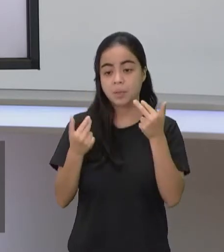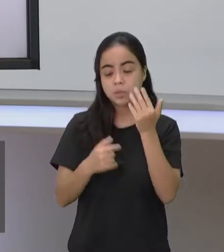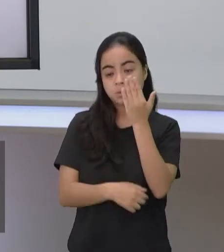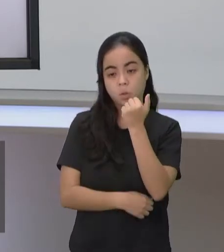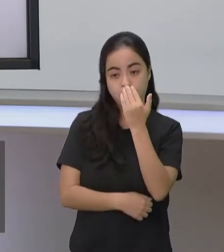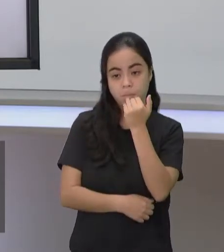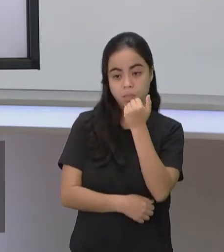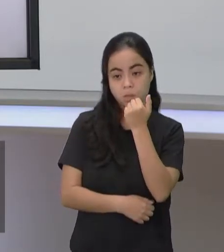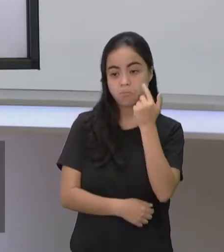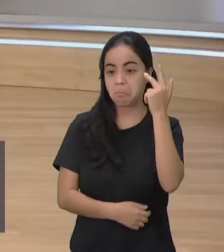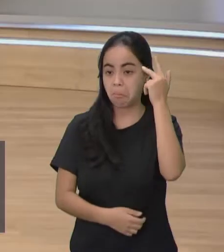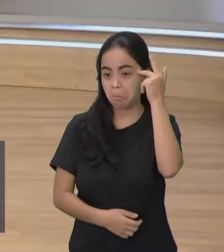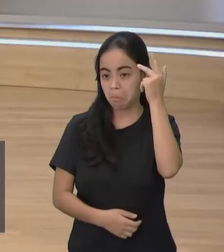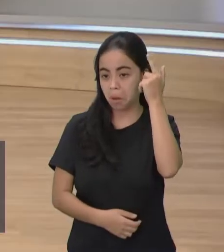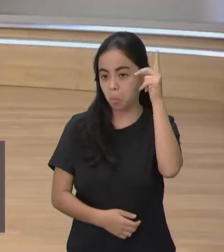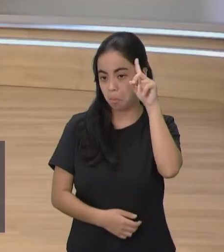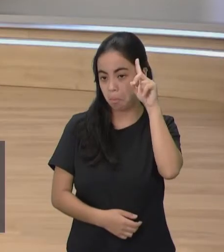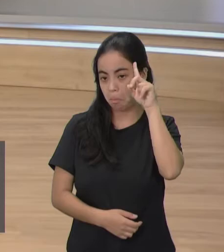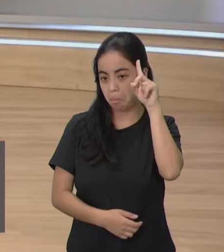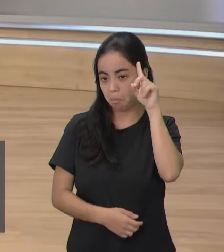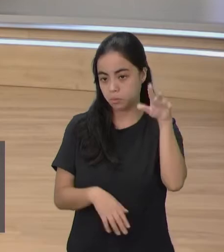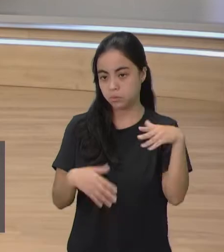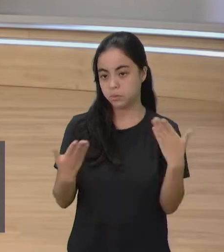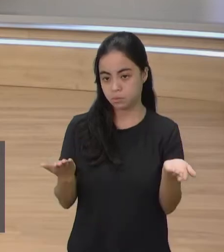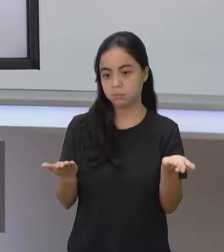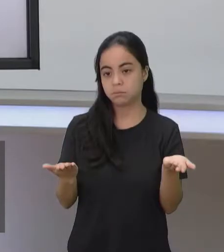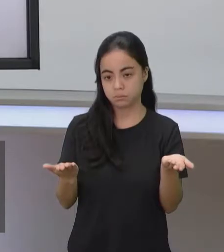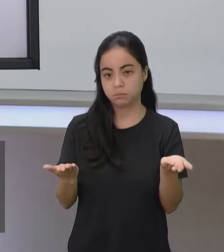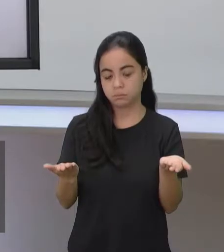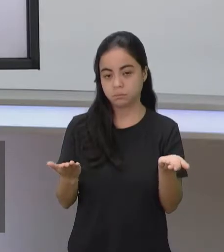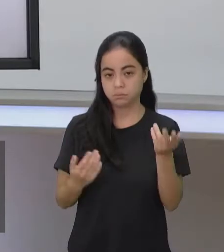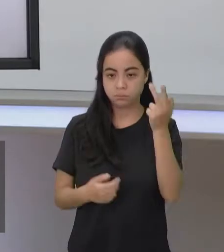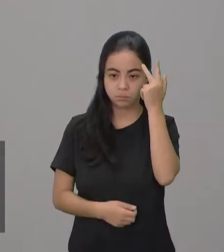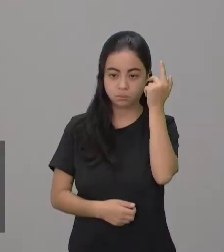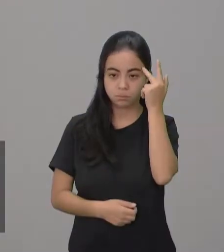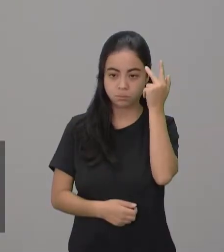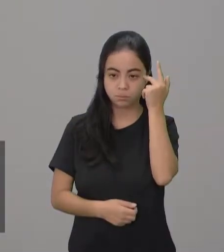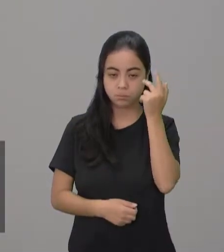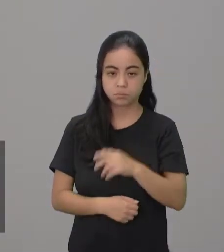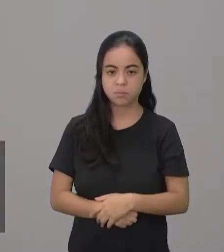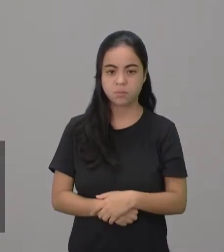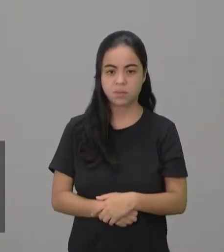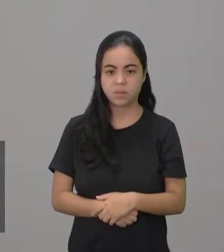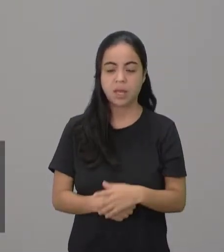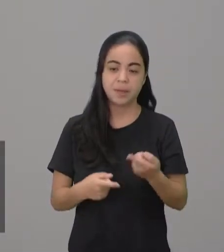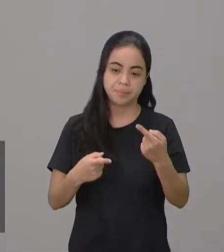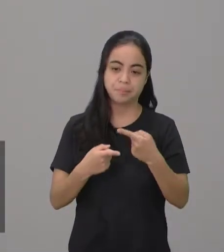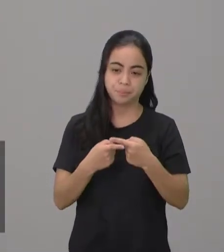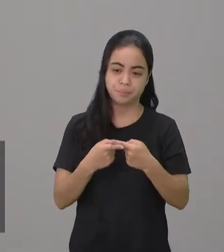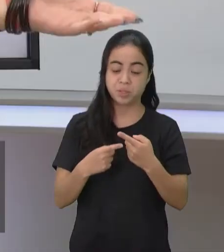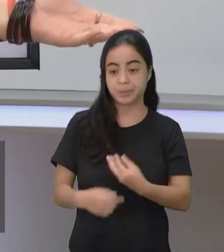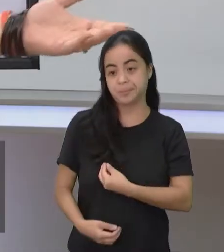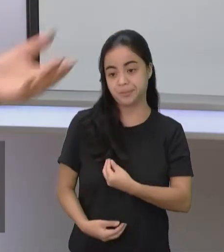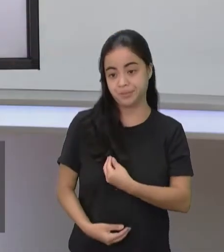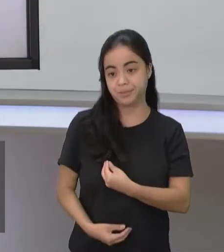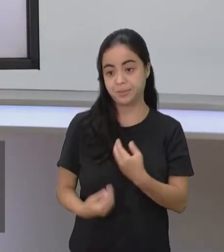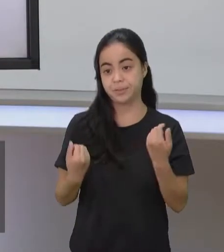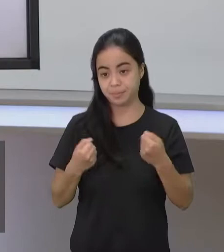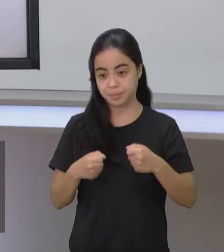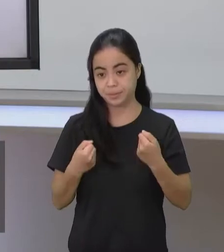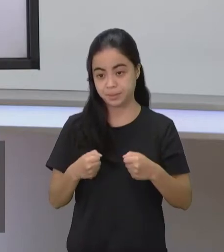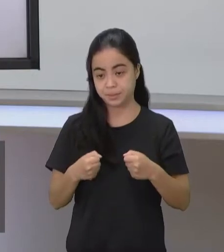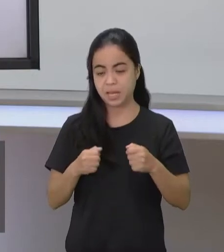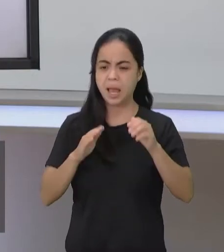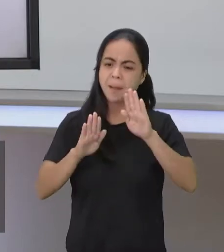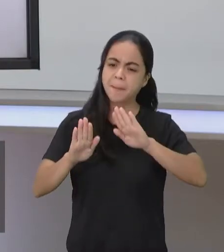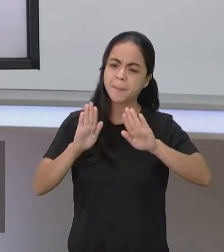todo dia, certo? Sim. Animais comendo, a gente vê todo dia. Senão também nem sobrevive, né? Nem sobrevive. Né?